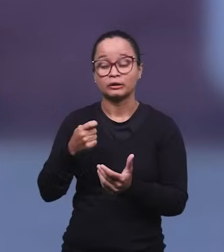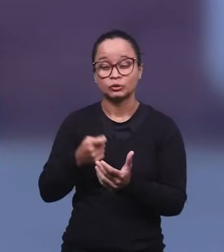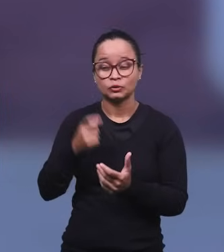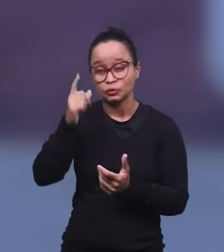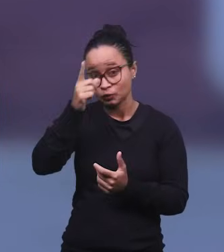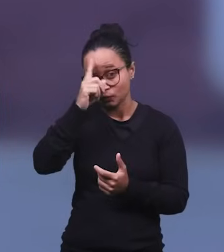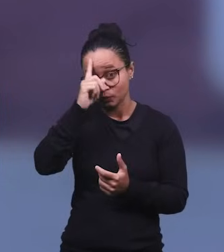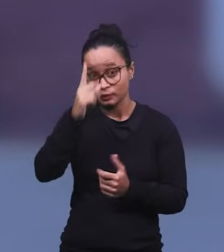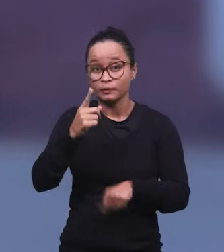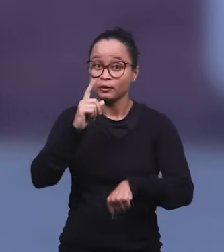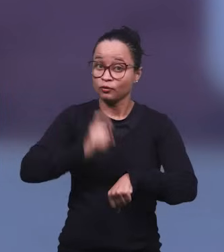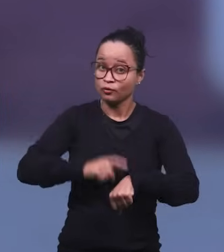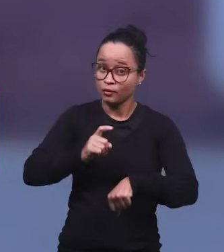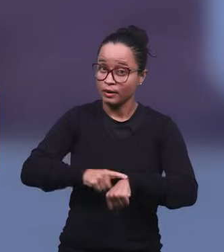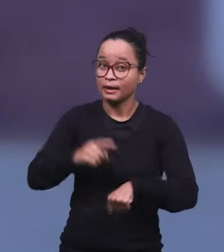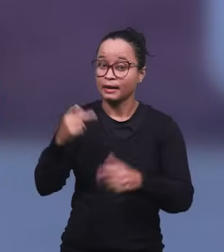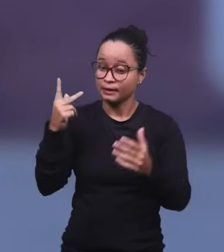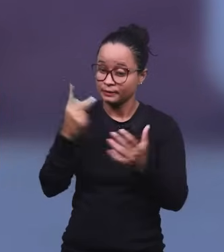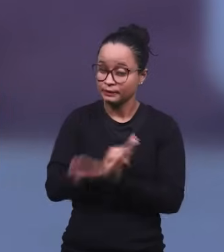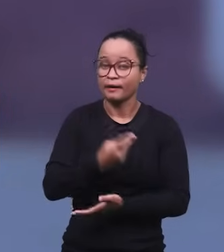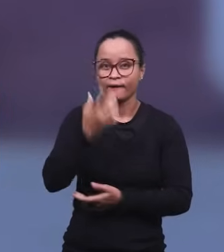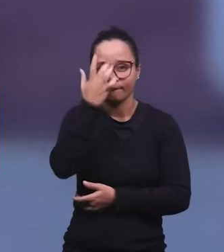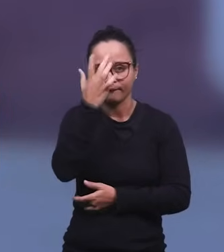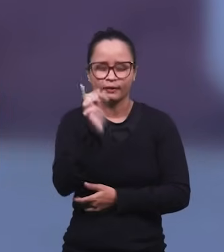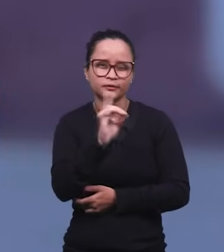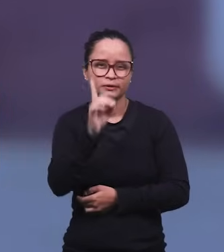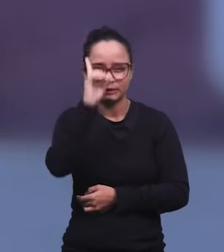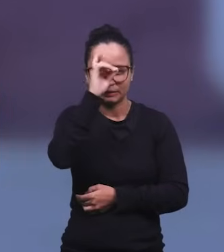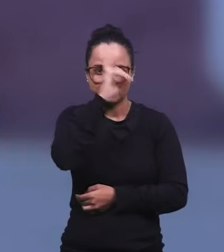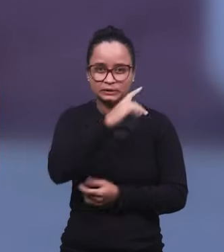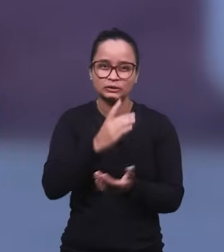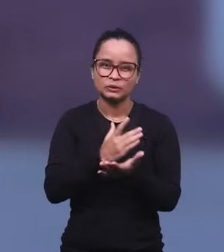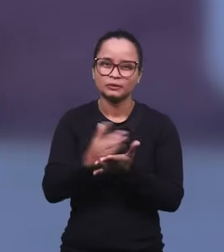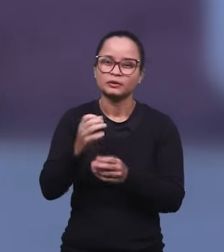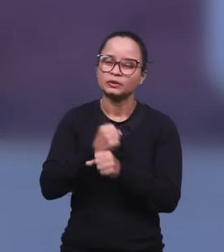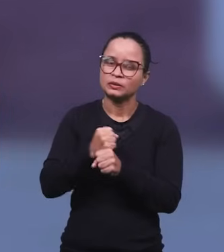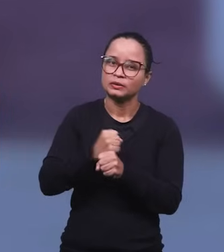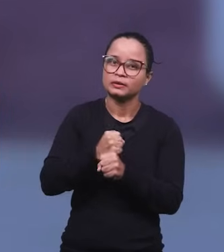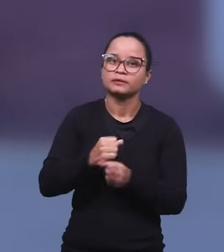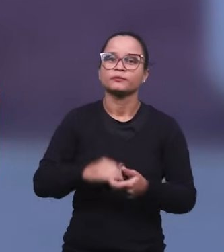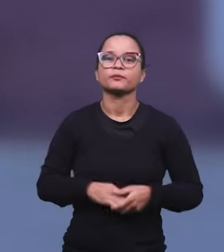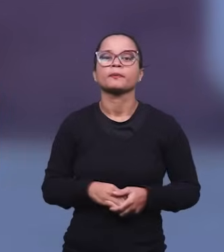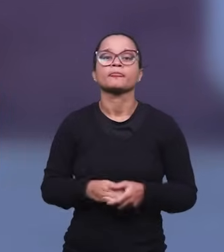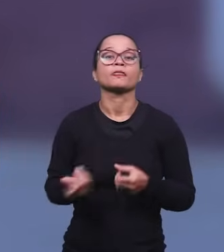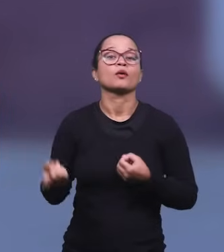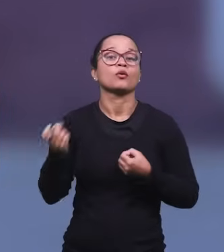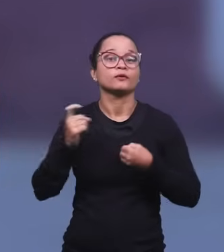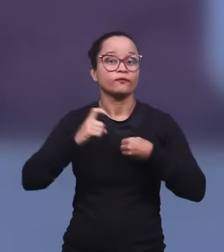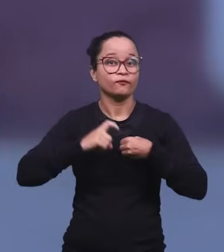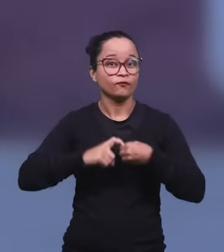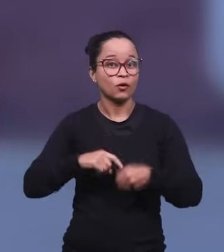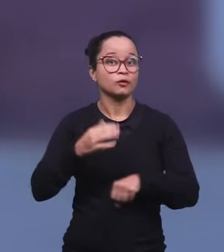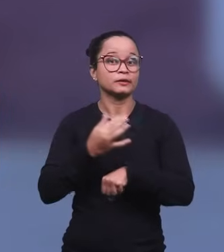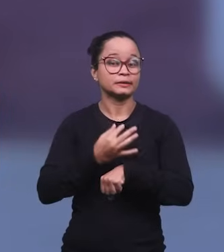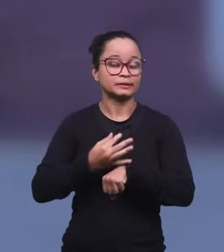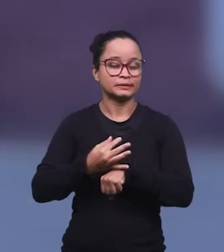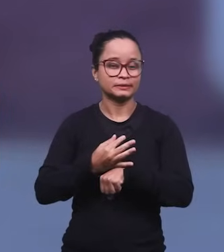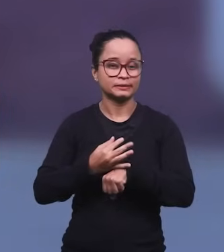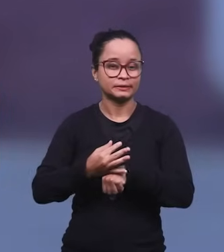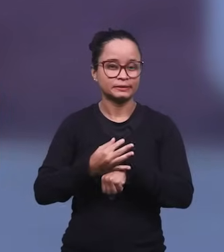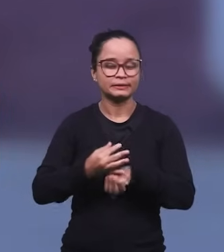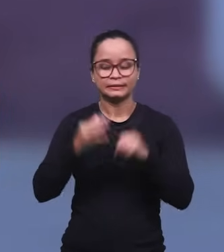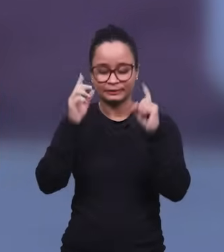para fazer esse horário acontecer. Não é fácil. Não é fácil. No início do ano, especialmente, quando volta das férias,